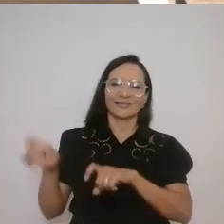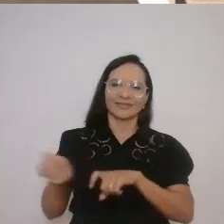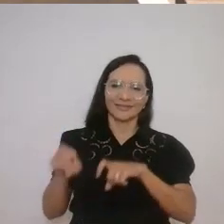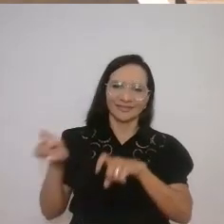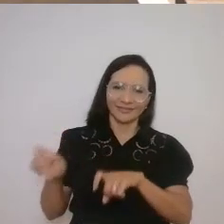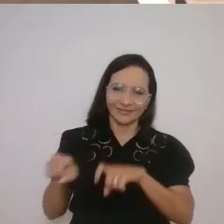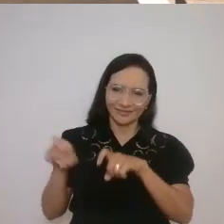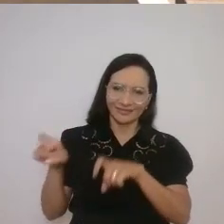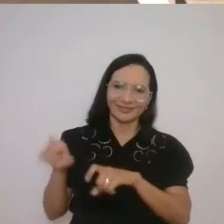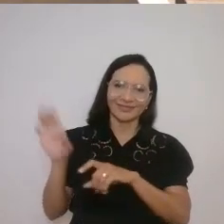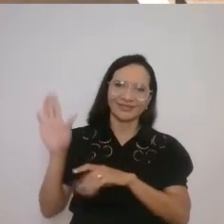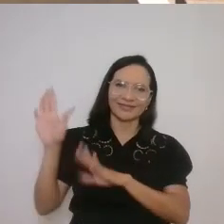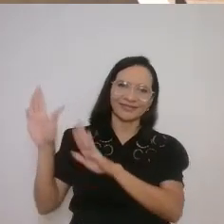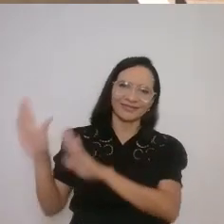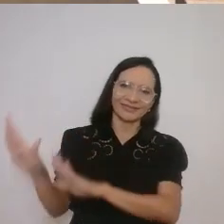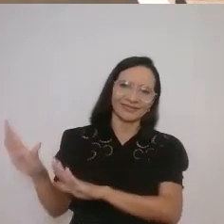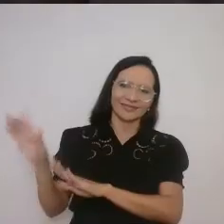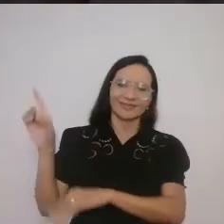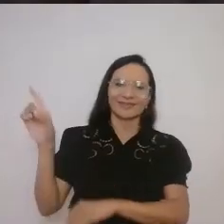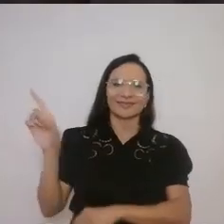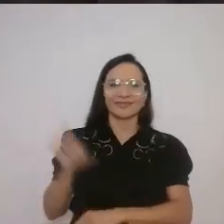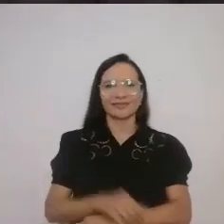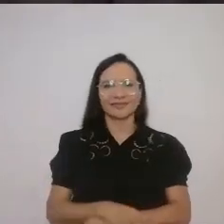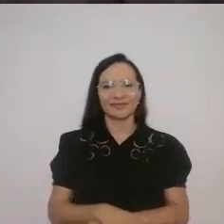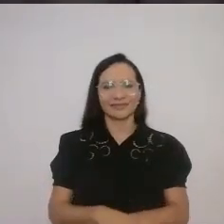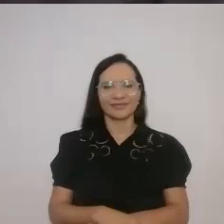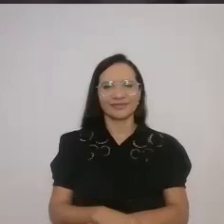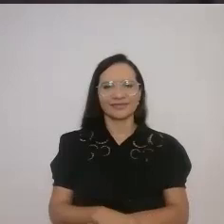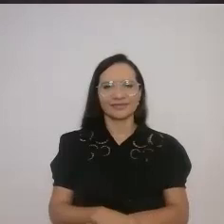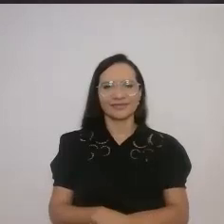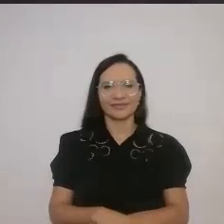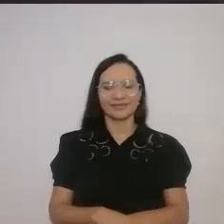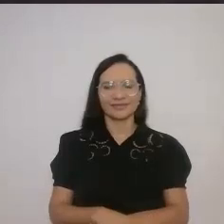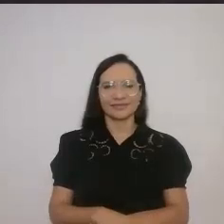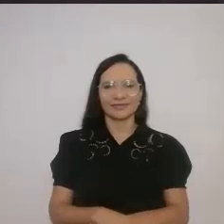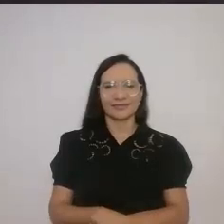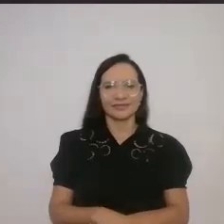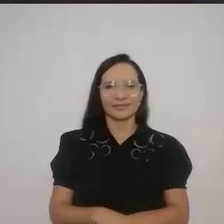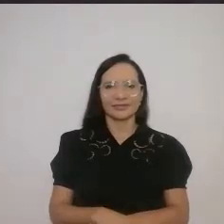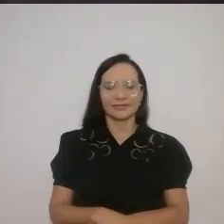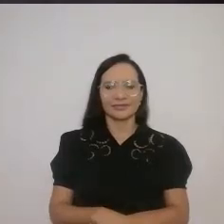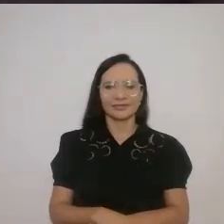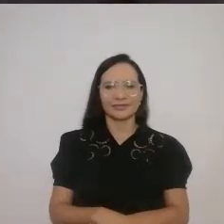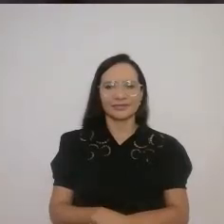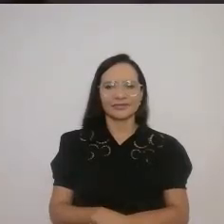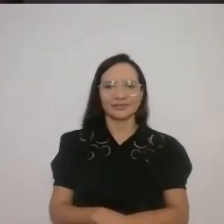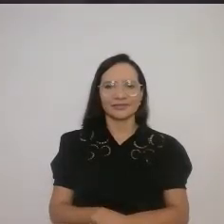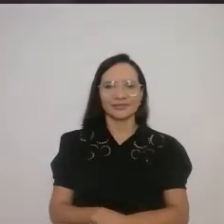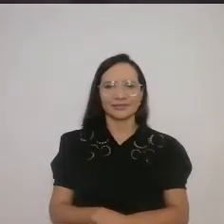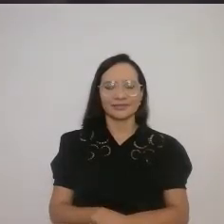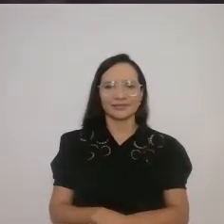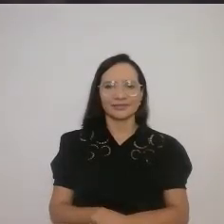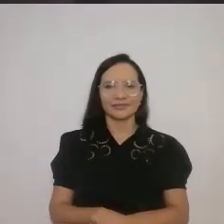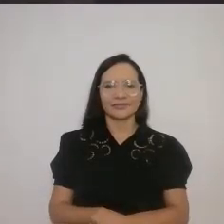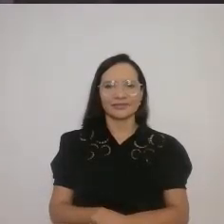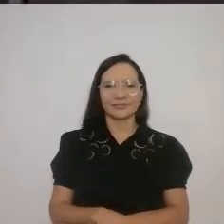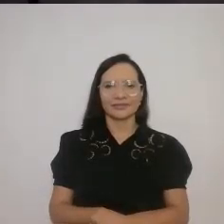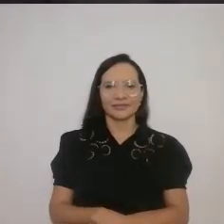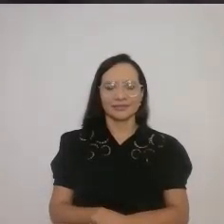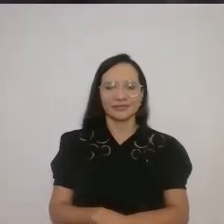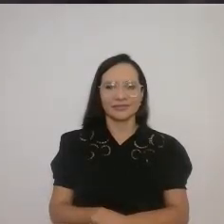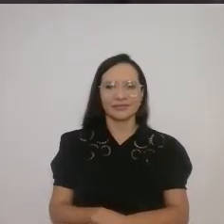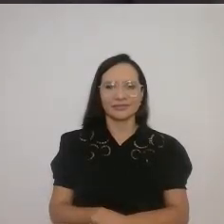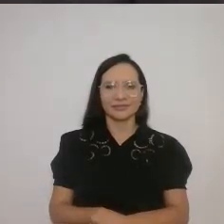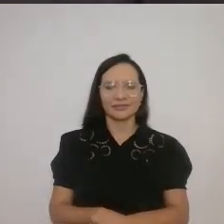para ele nada melhor, não é? Então, nossa moção de congratulações, com voto sempre